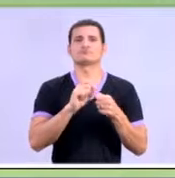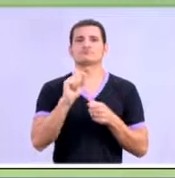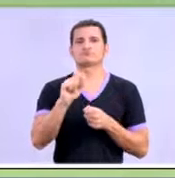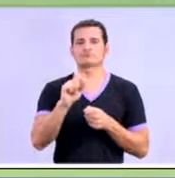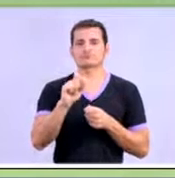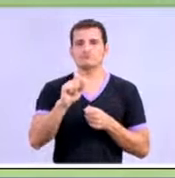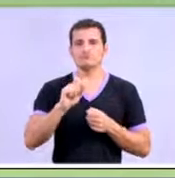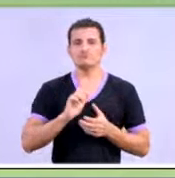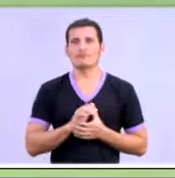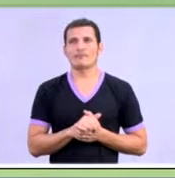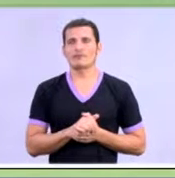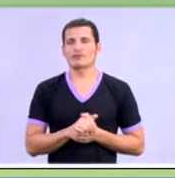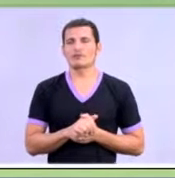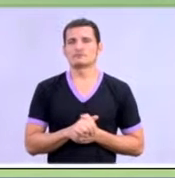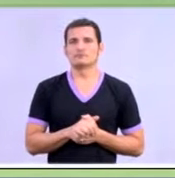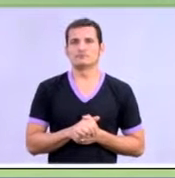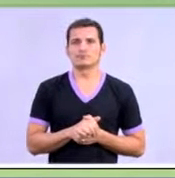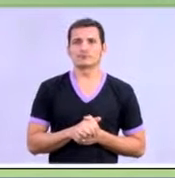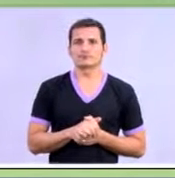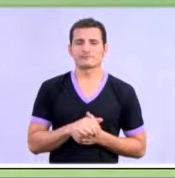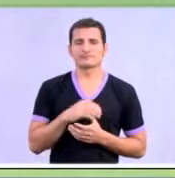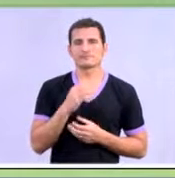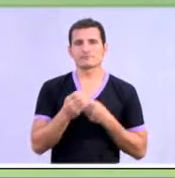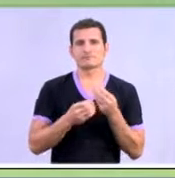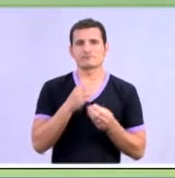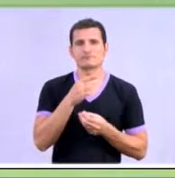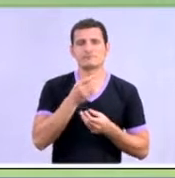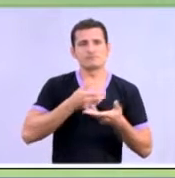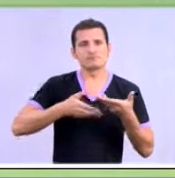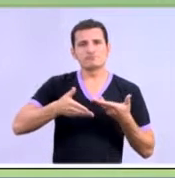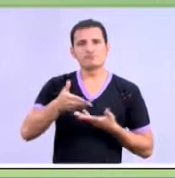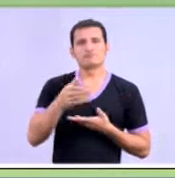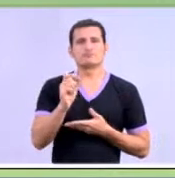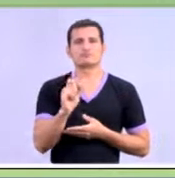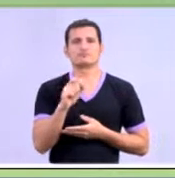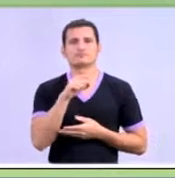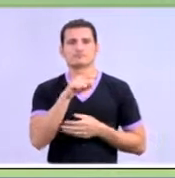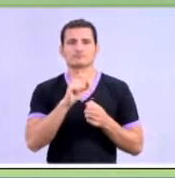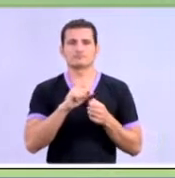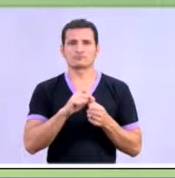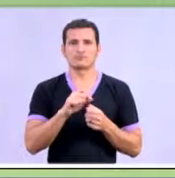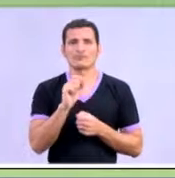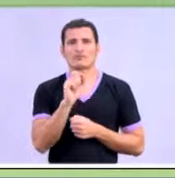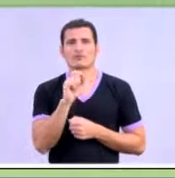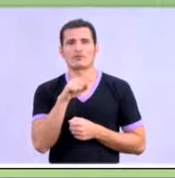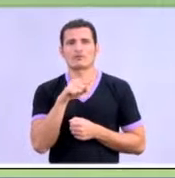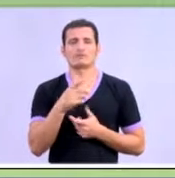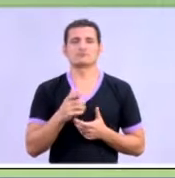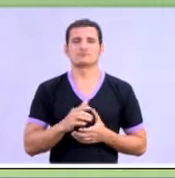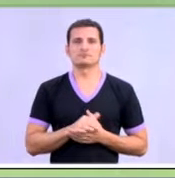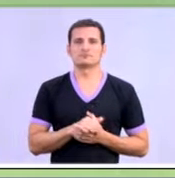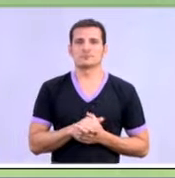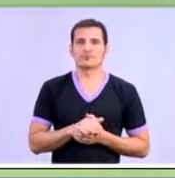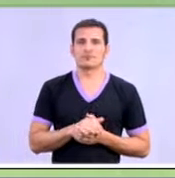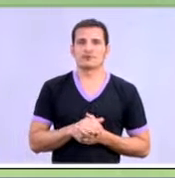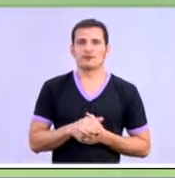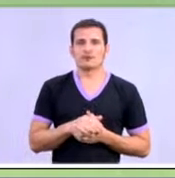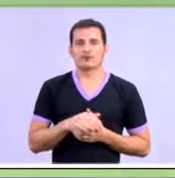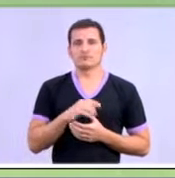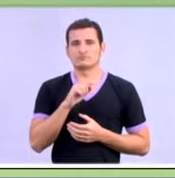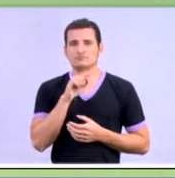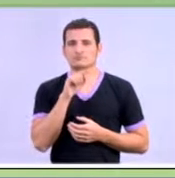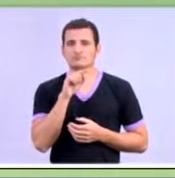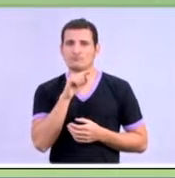onde ele vive, no meio onde ele, como ele interage com o mundo à sua volta, o que ele faz, o que ele sofre. E isso, toda essa definição